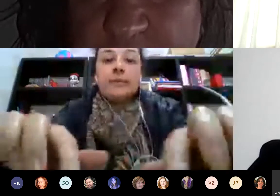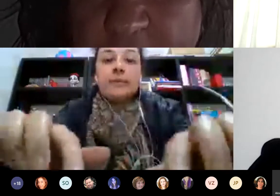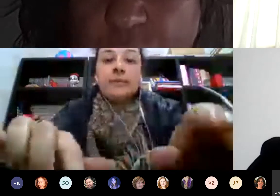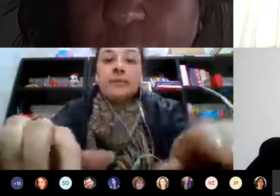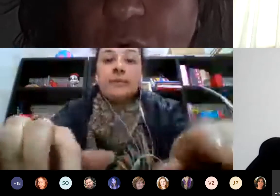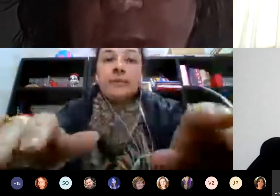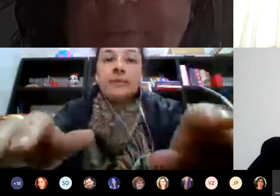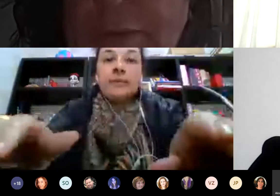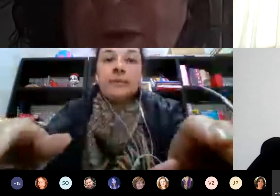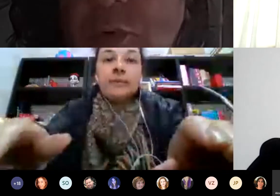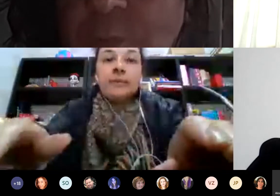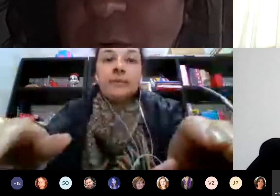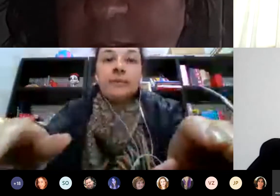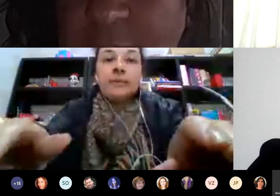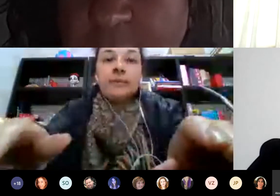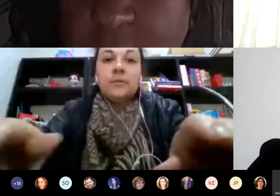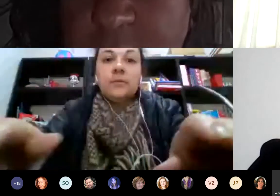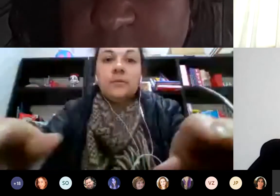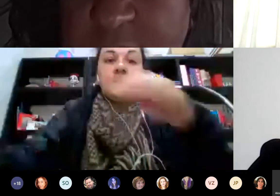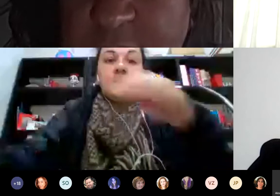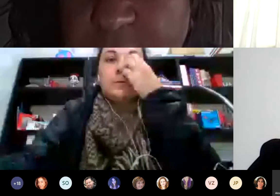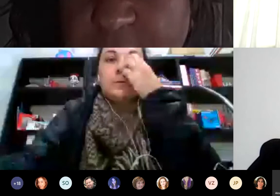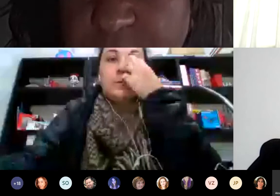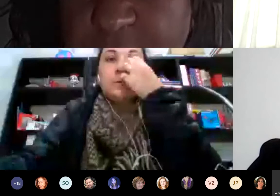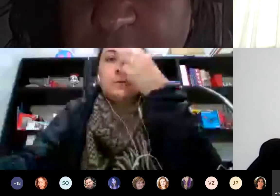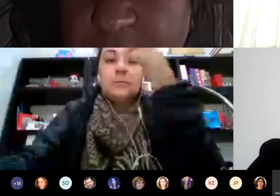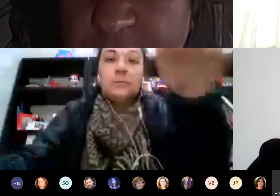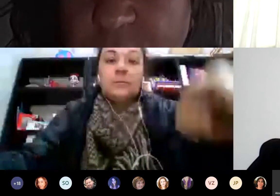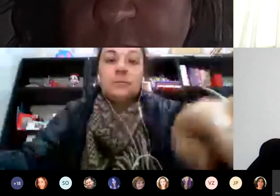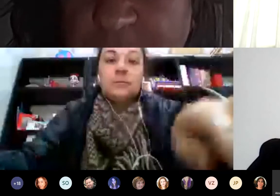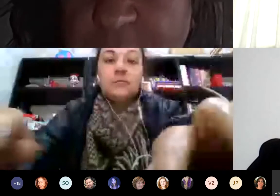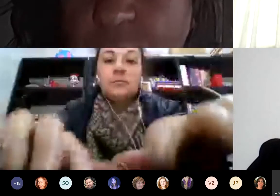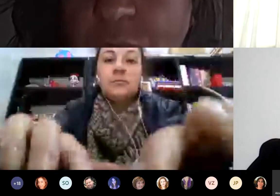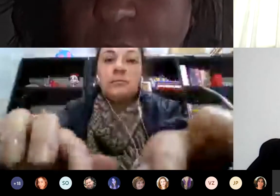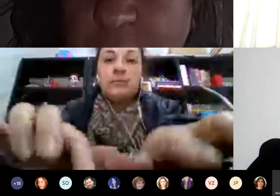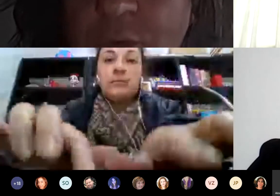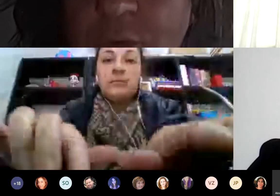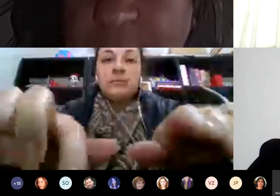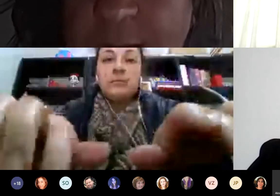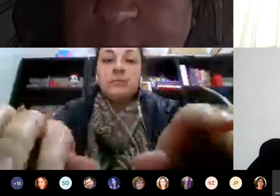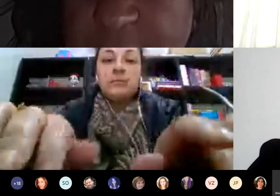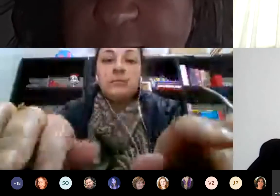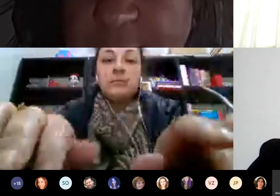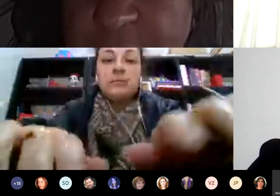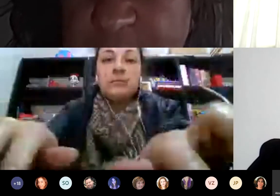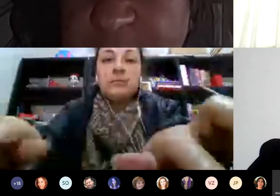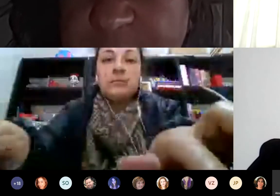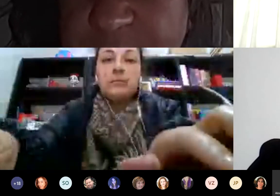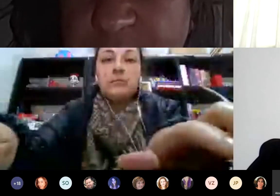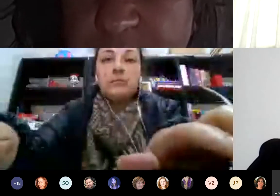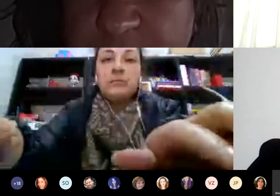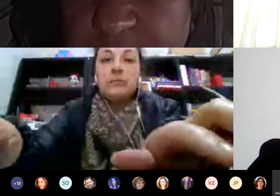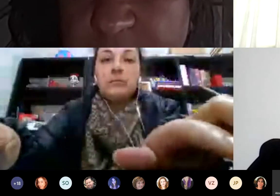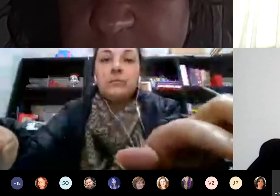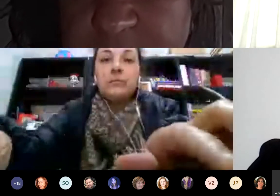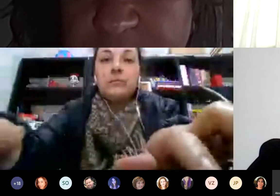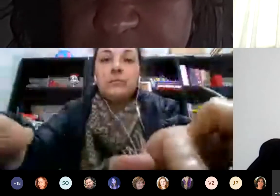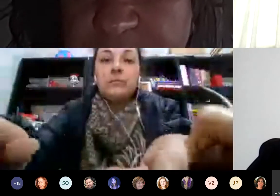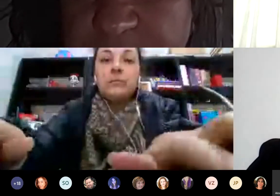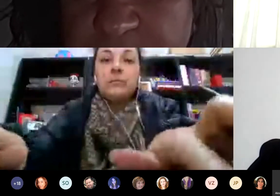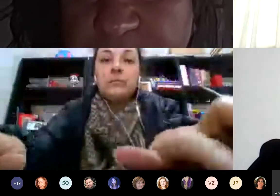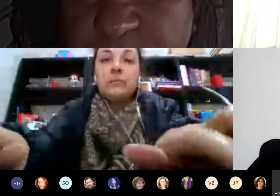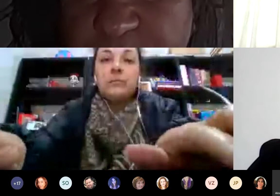E, portanto, o comum não é apenas um comum político, isso é importante. Não é apenas um comum político, não é parlamentar apenas.